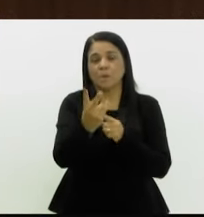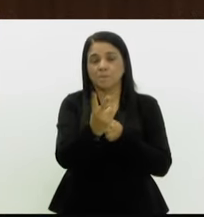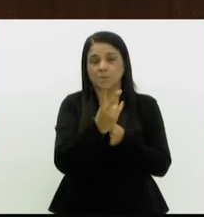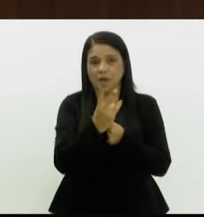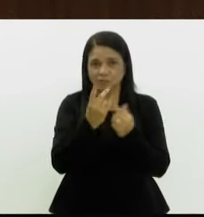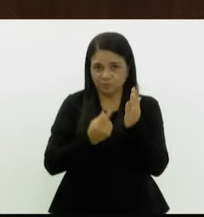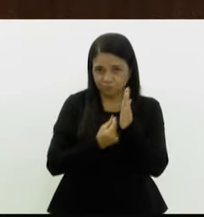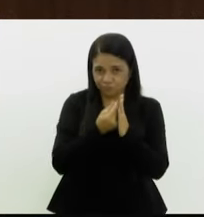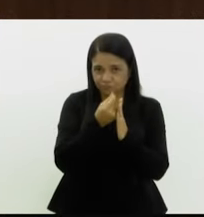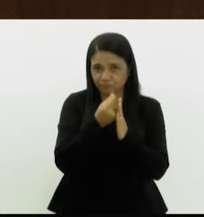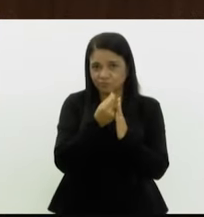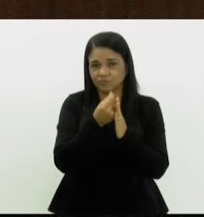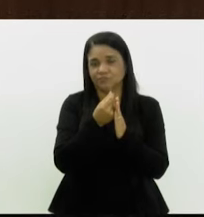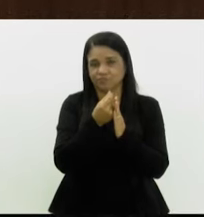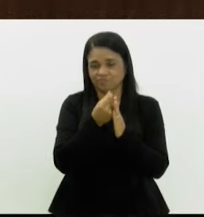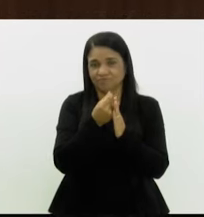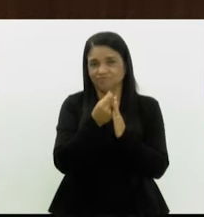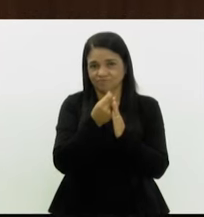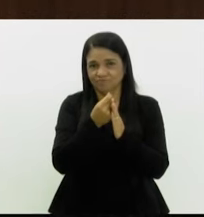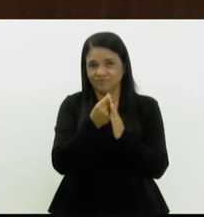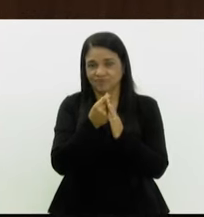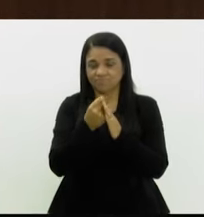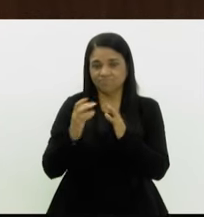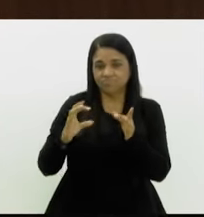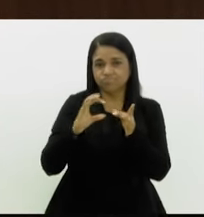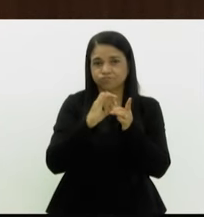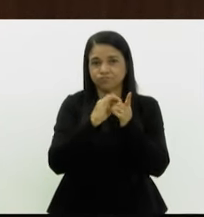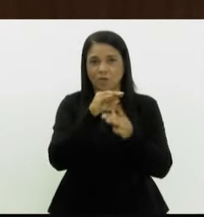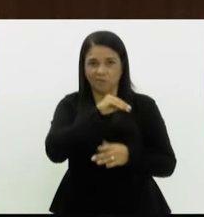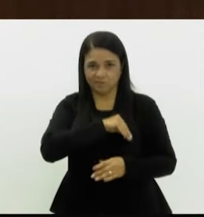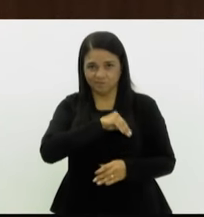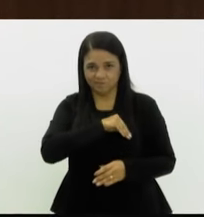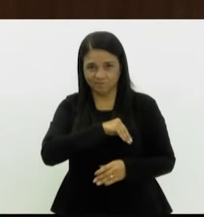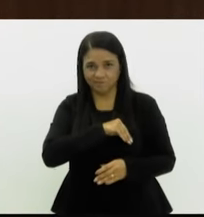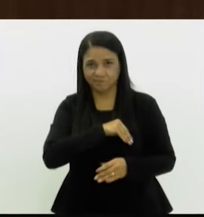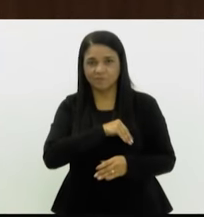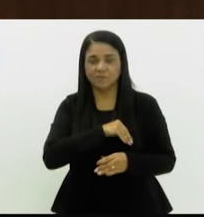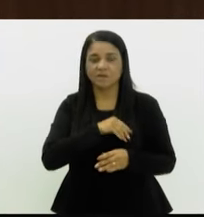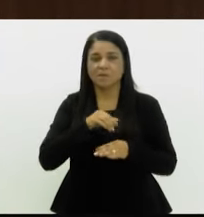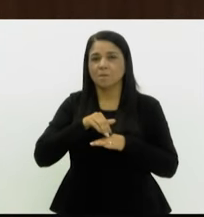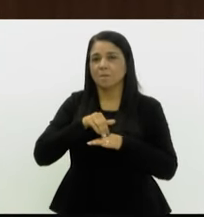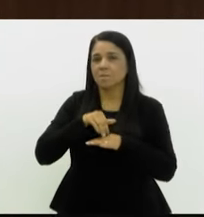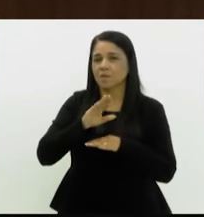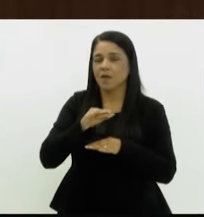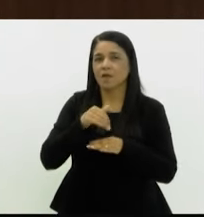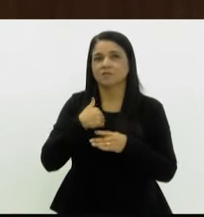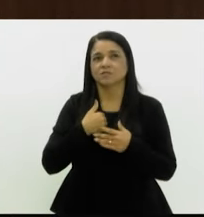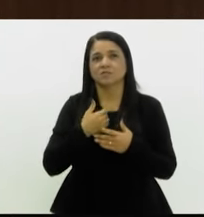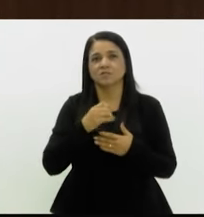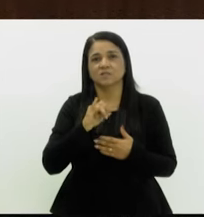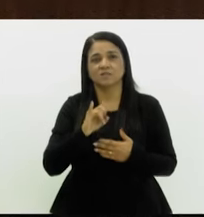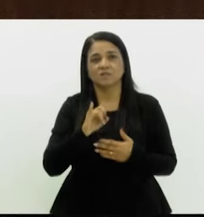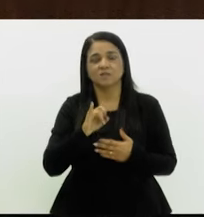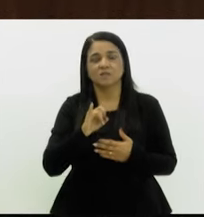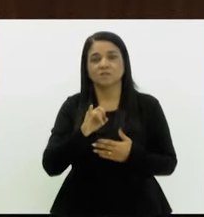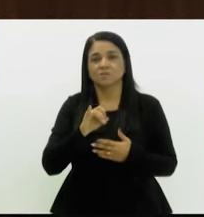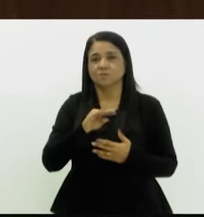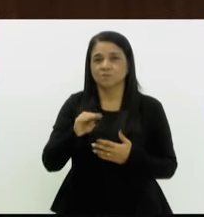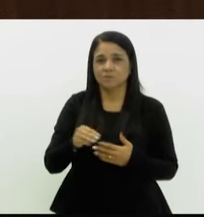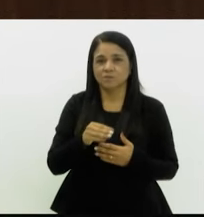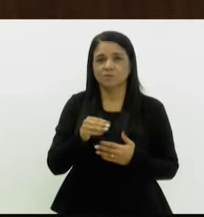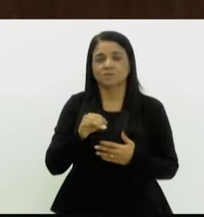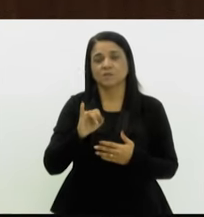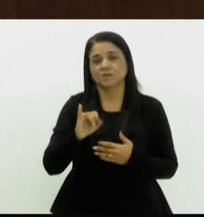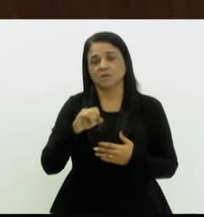de 36 milhões de pessoas que são asseguradas pelo INSS. E hoje é muito bom a